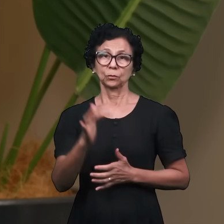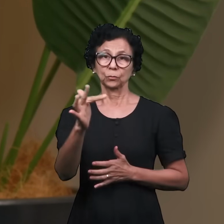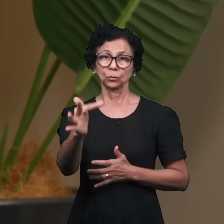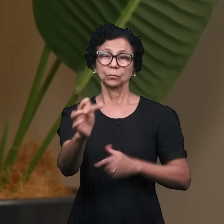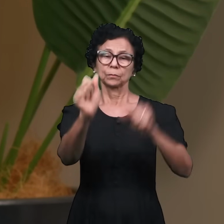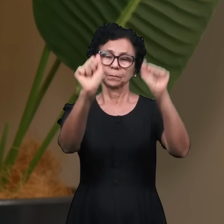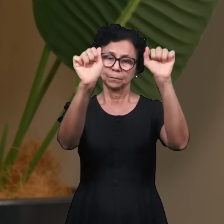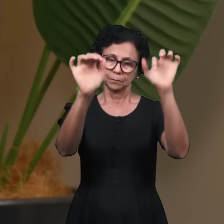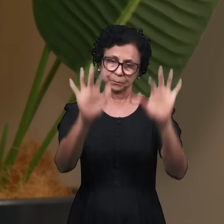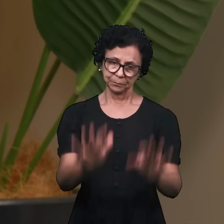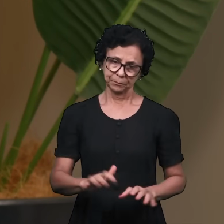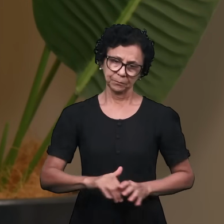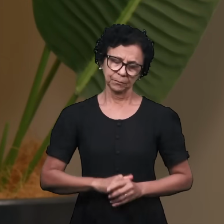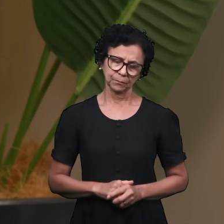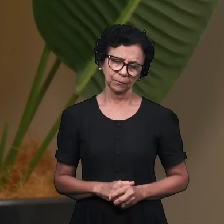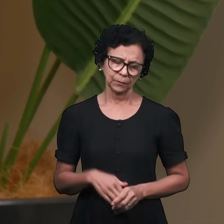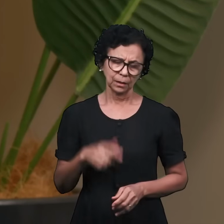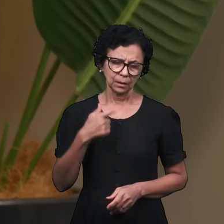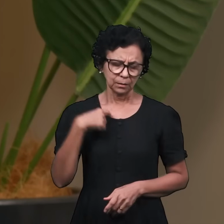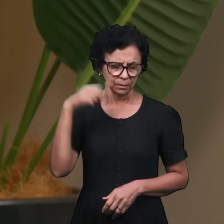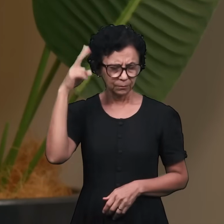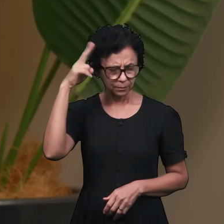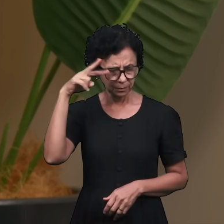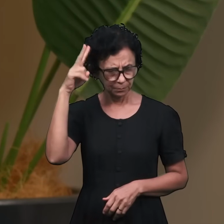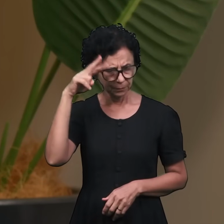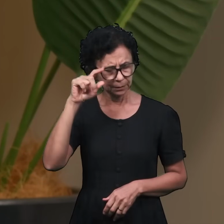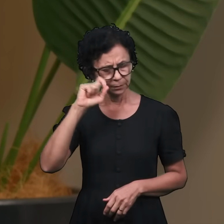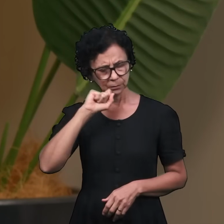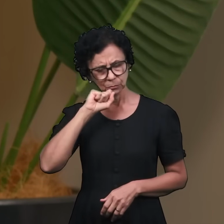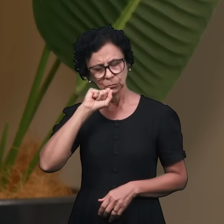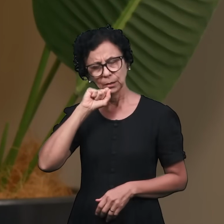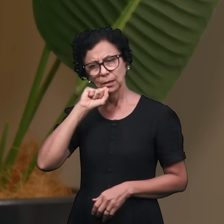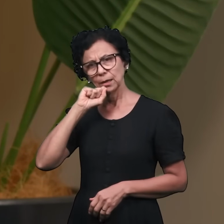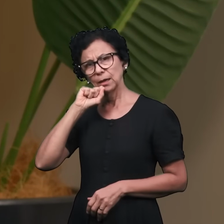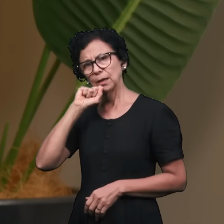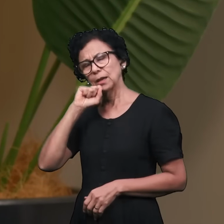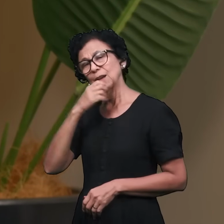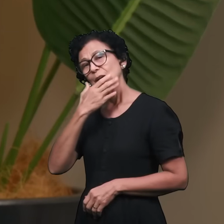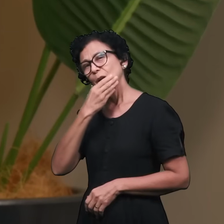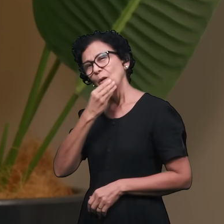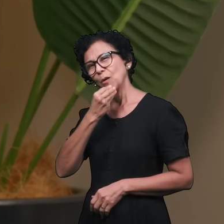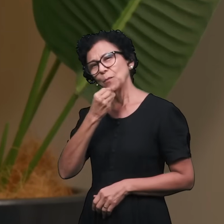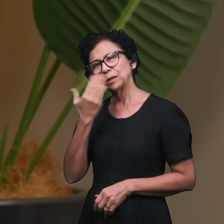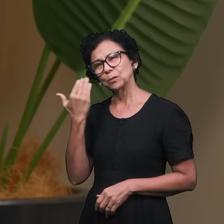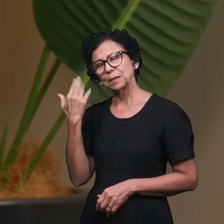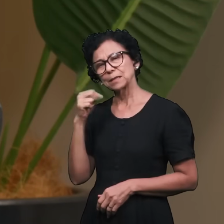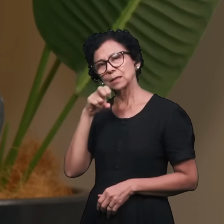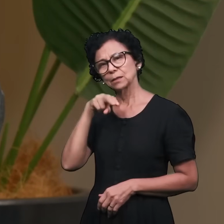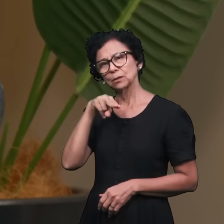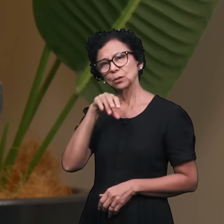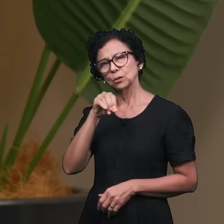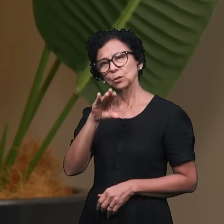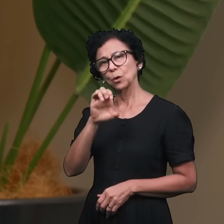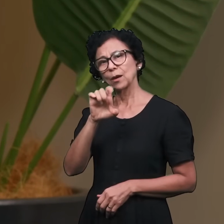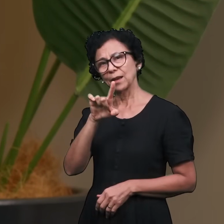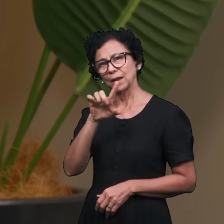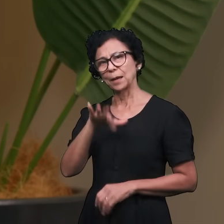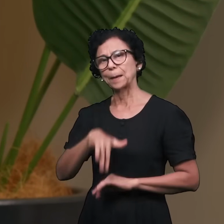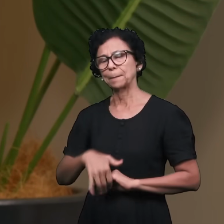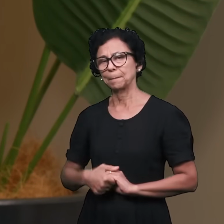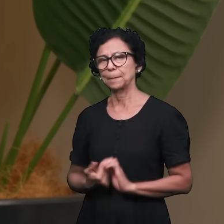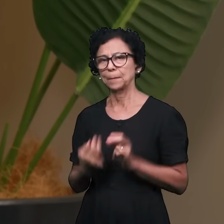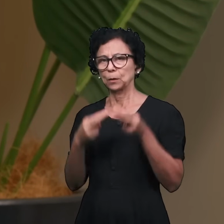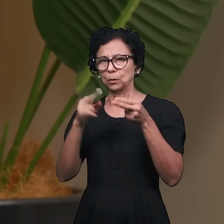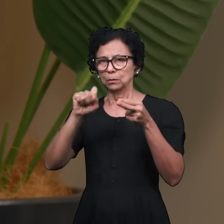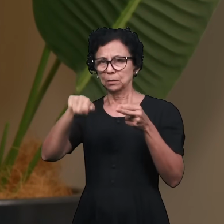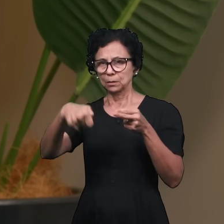futuro. Eu estava me lembrando, companheiro, sobre Noé. Noé, quando ele se assentou na terra